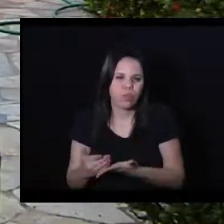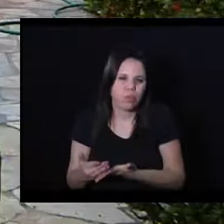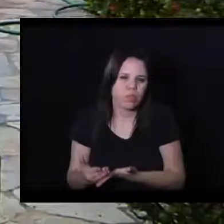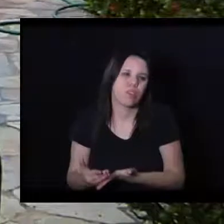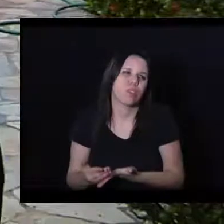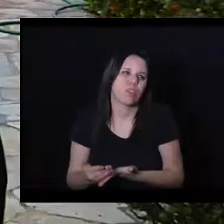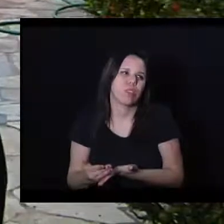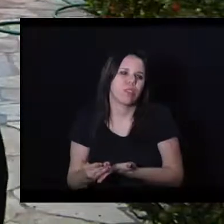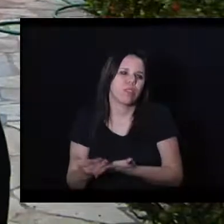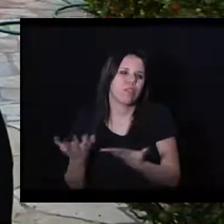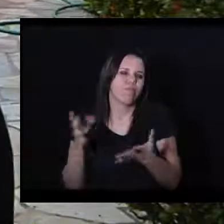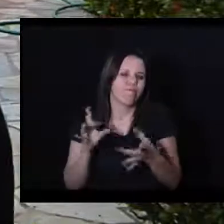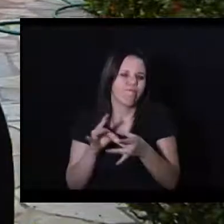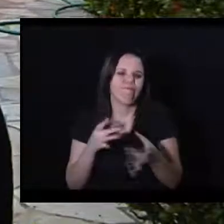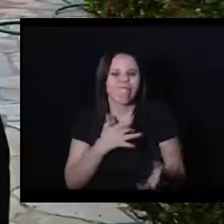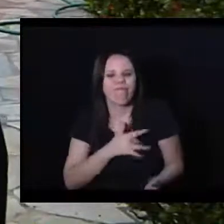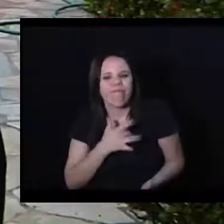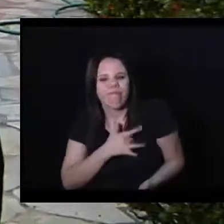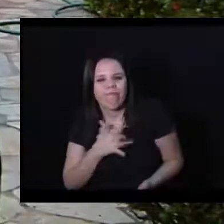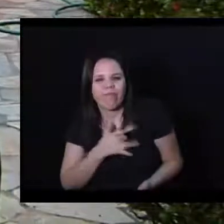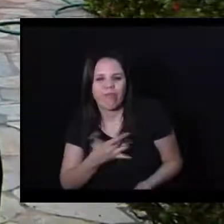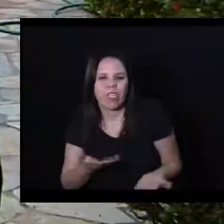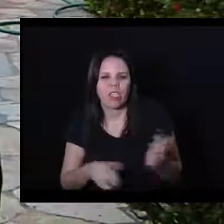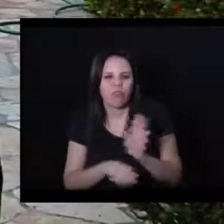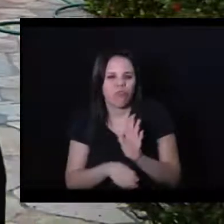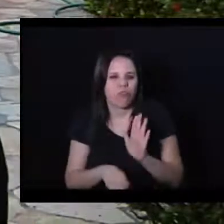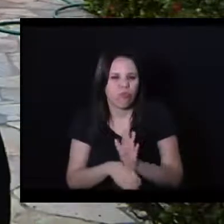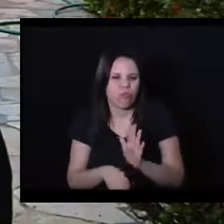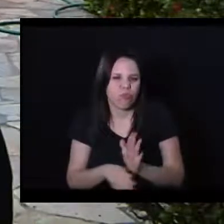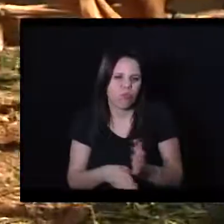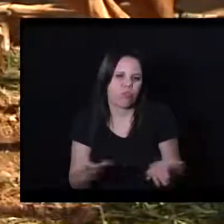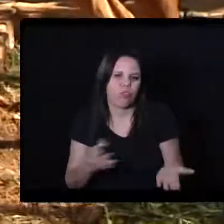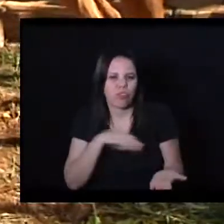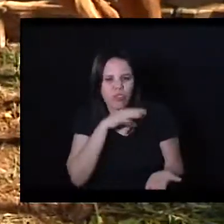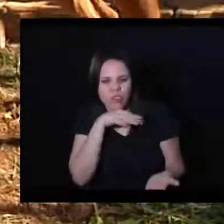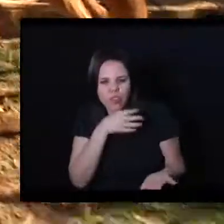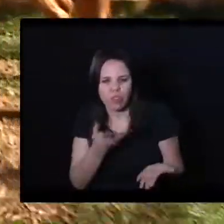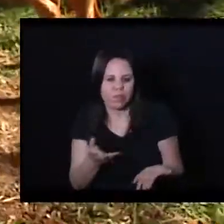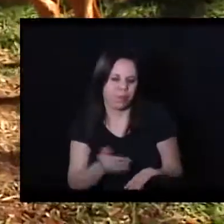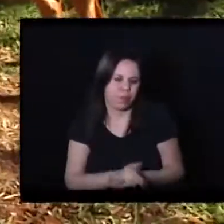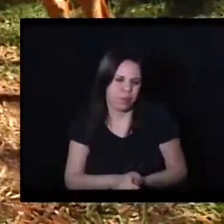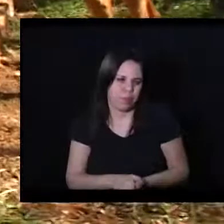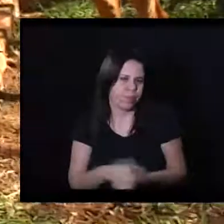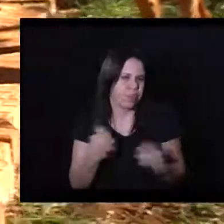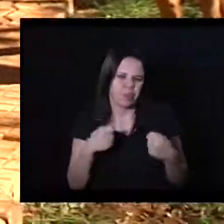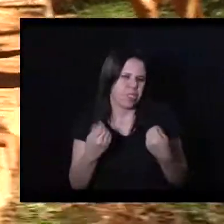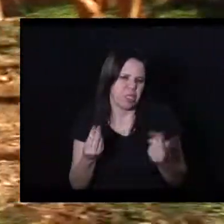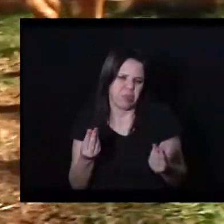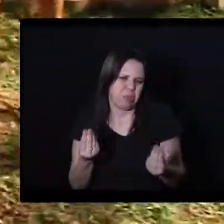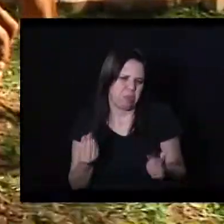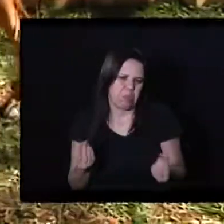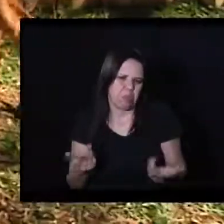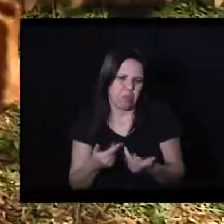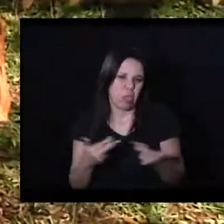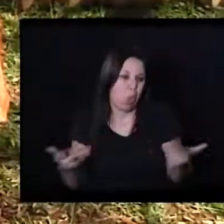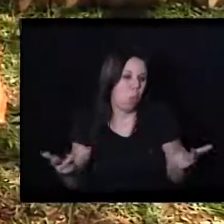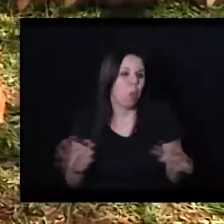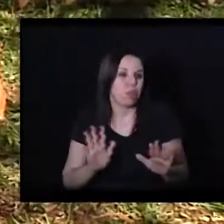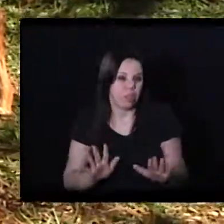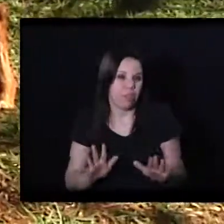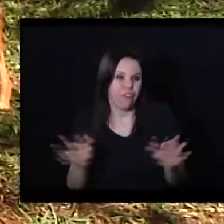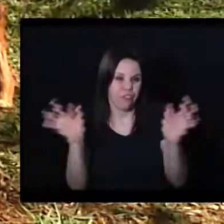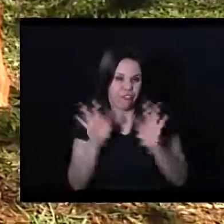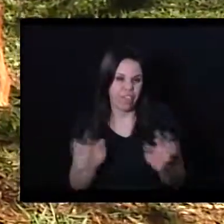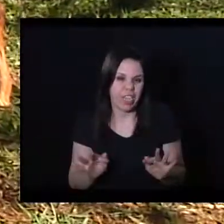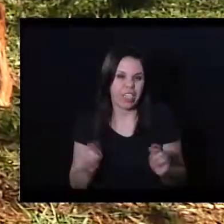se ligar, ficar com dó, se inteirar com a vida dura do bicho. E não precisa muito para deixar os bichinhos felizes.